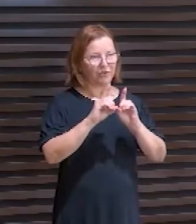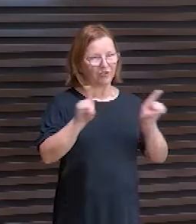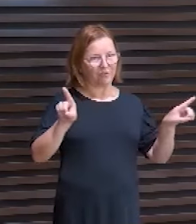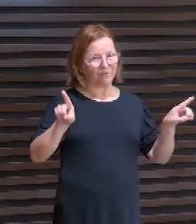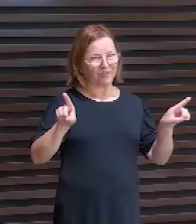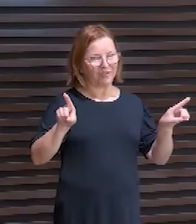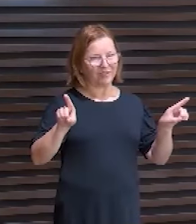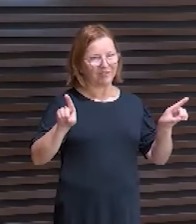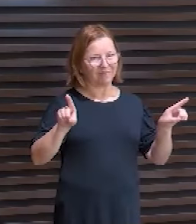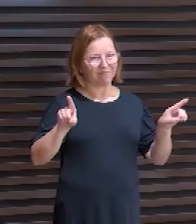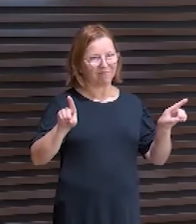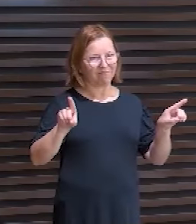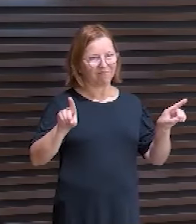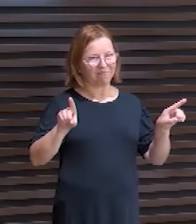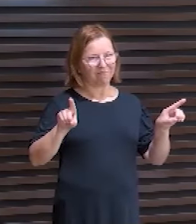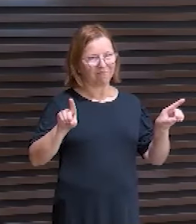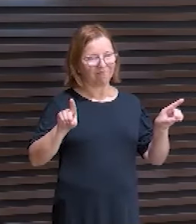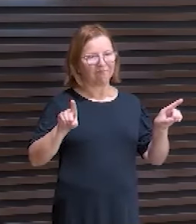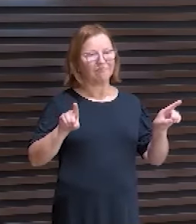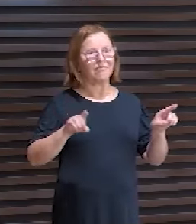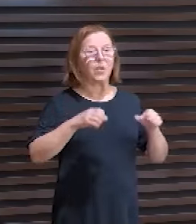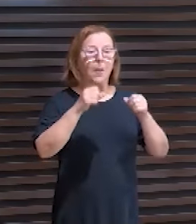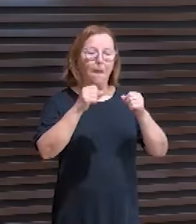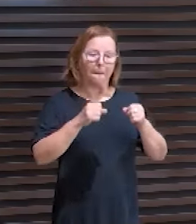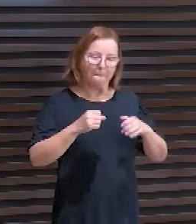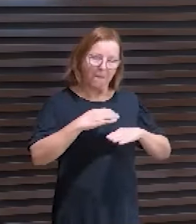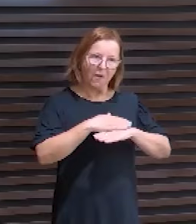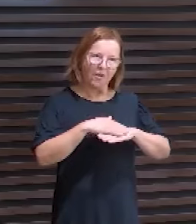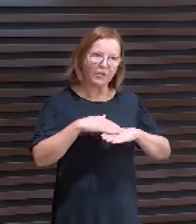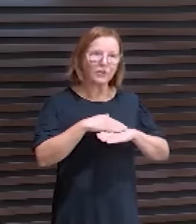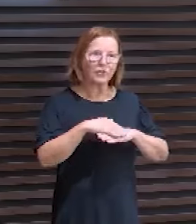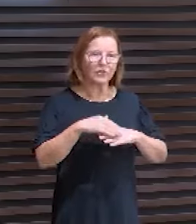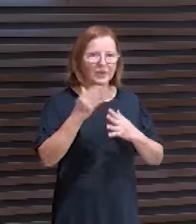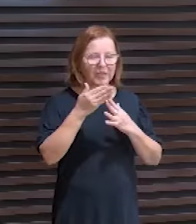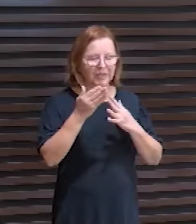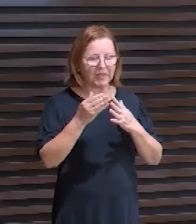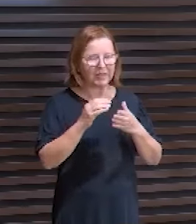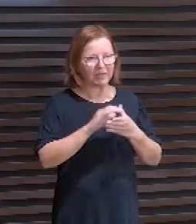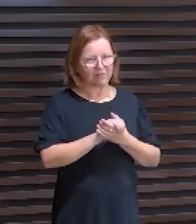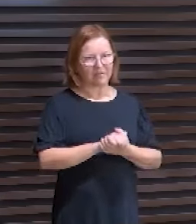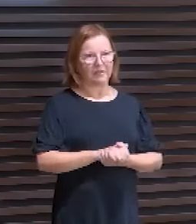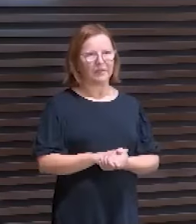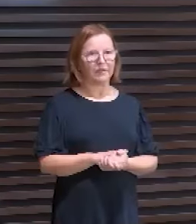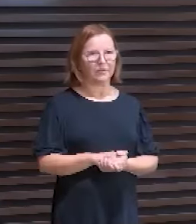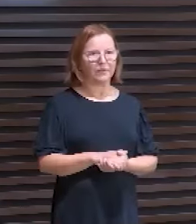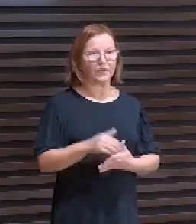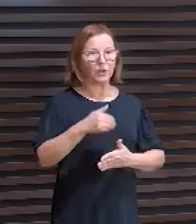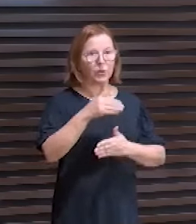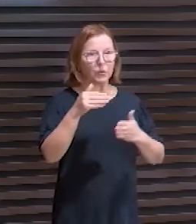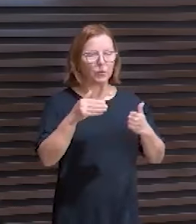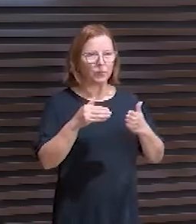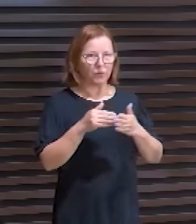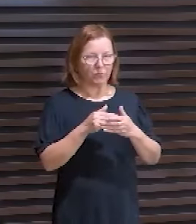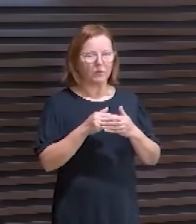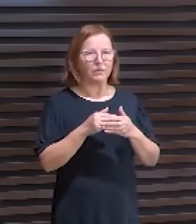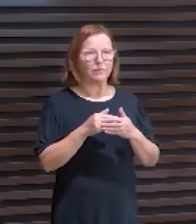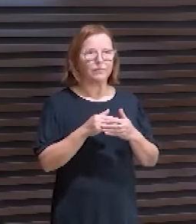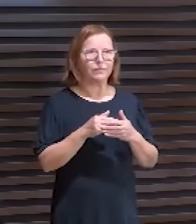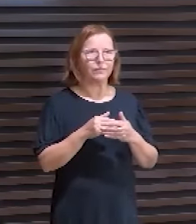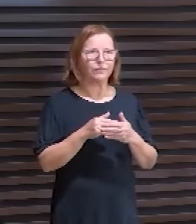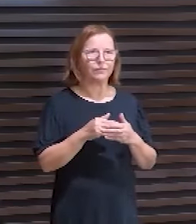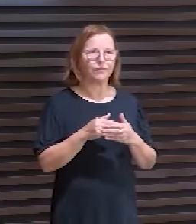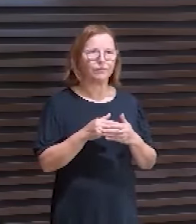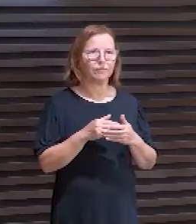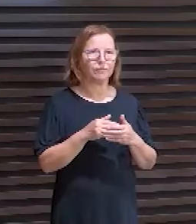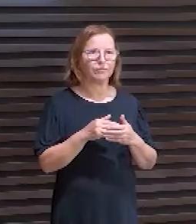tudo pode ser conversado entre o casal tudo pode ser tratado à luz da